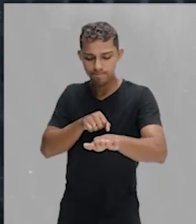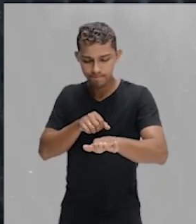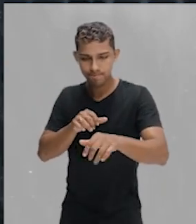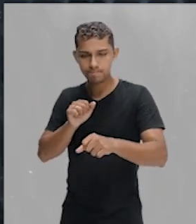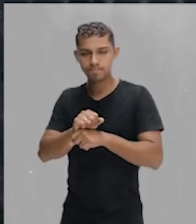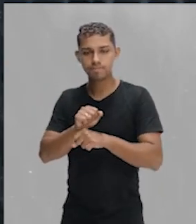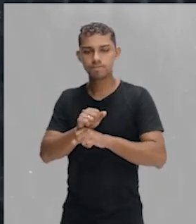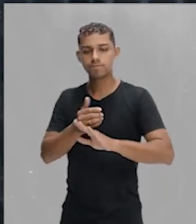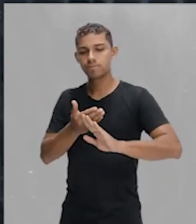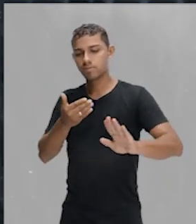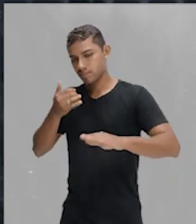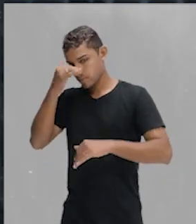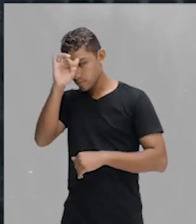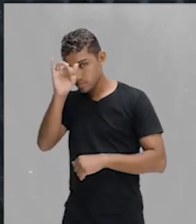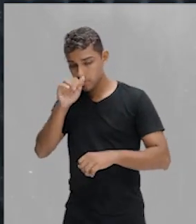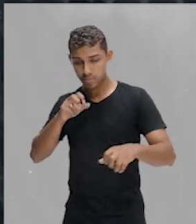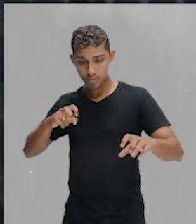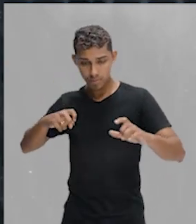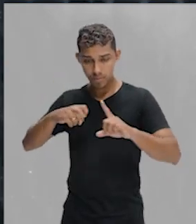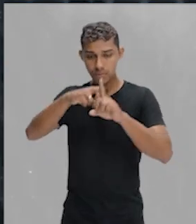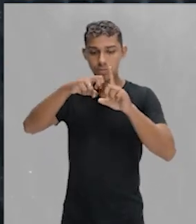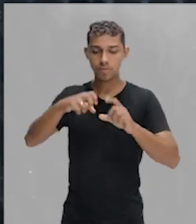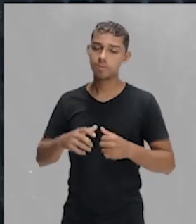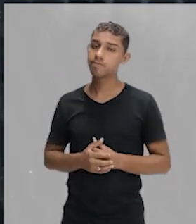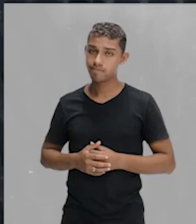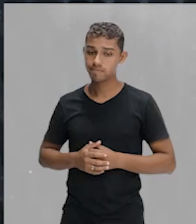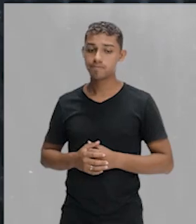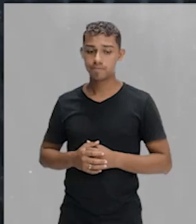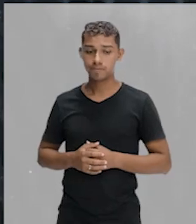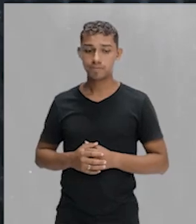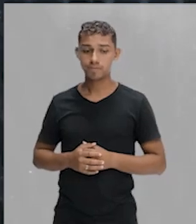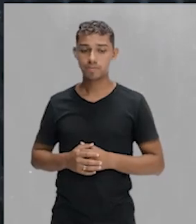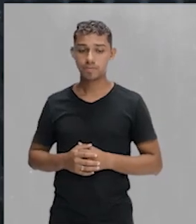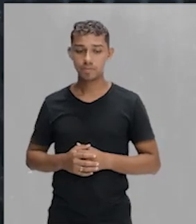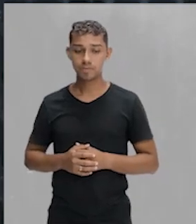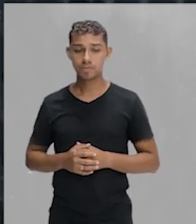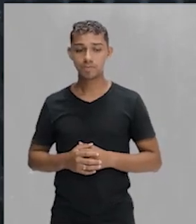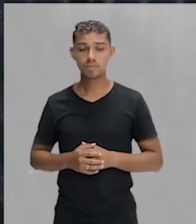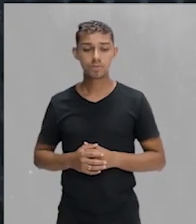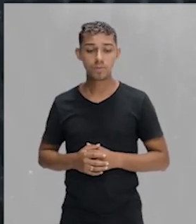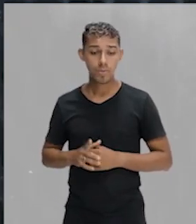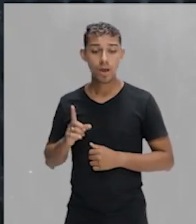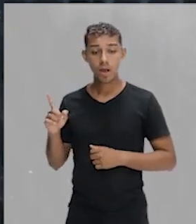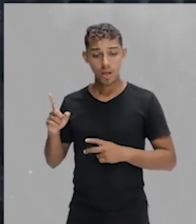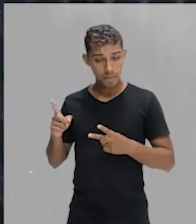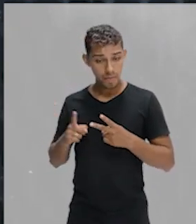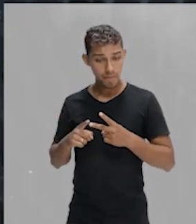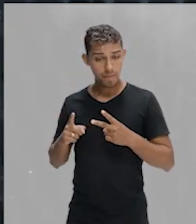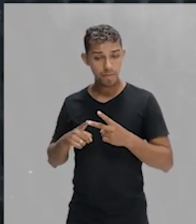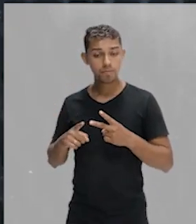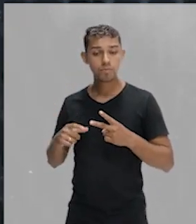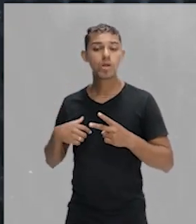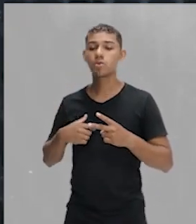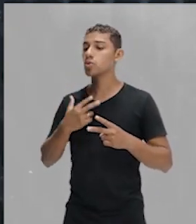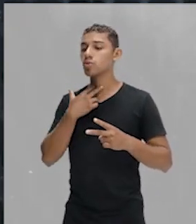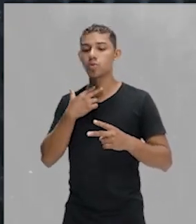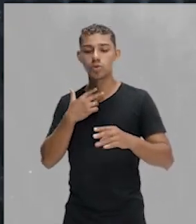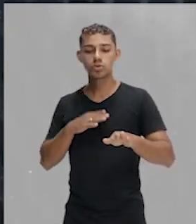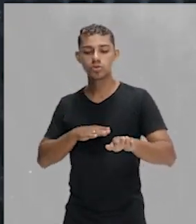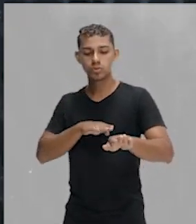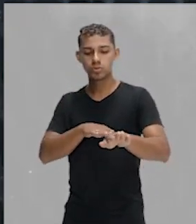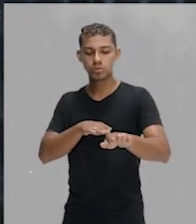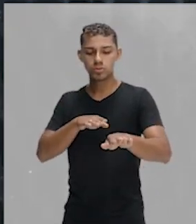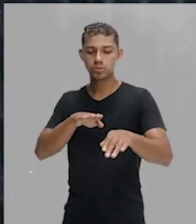no parquear nem detener-se, tá? Eu não posso ali estacionar nem parar,